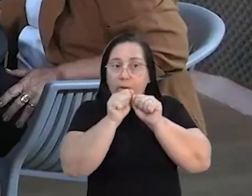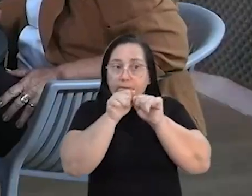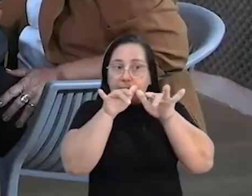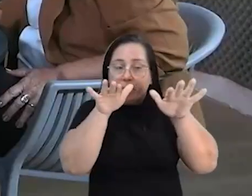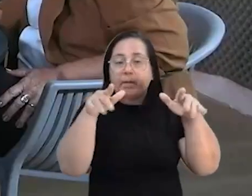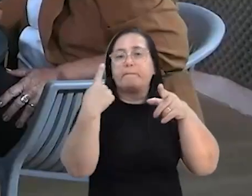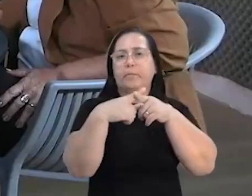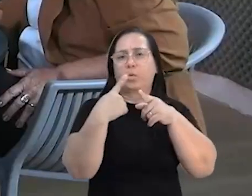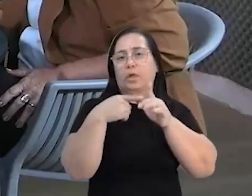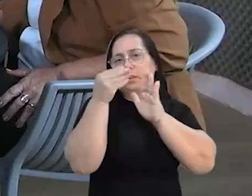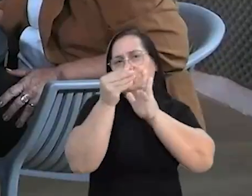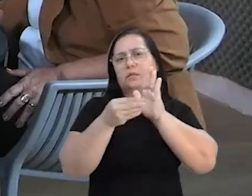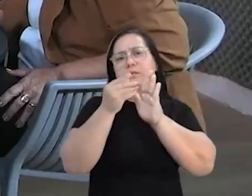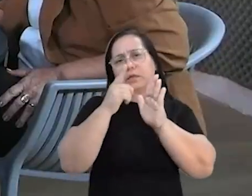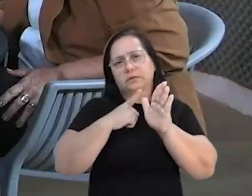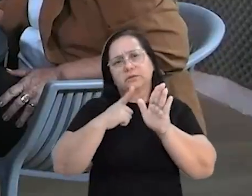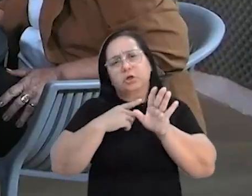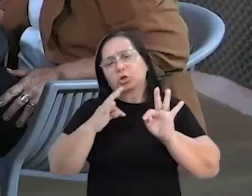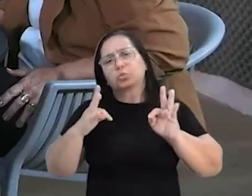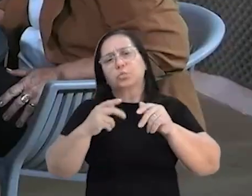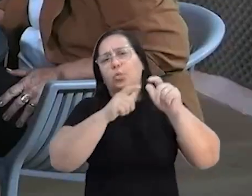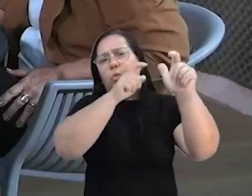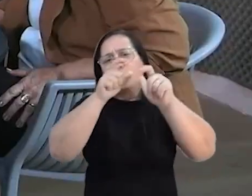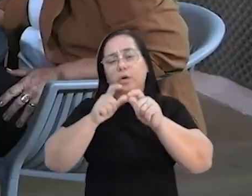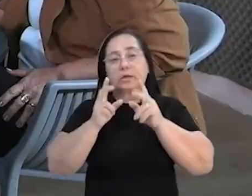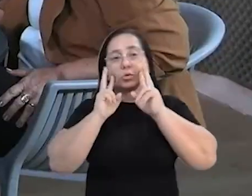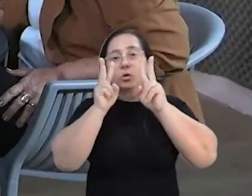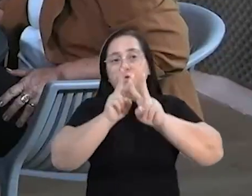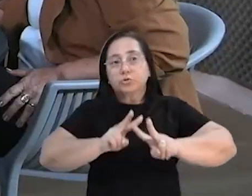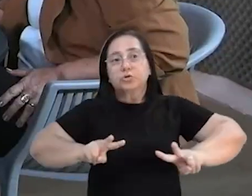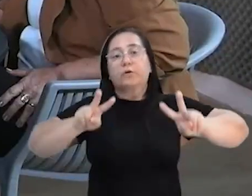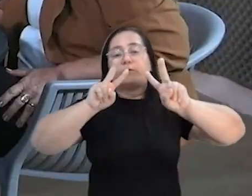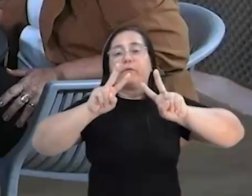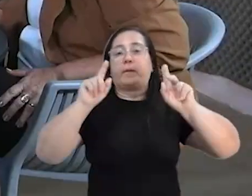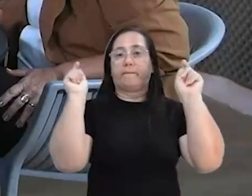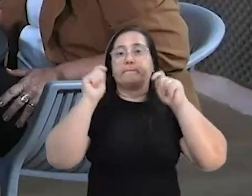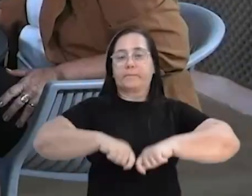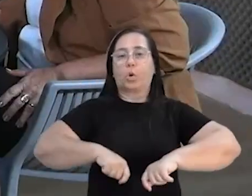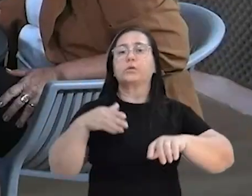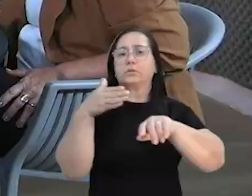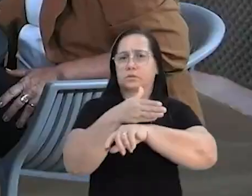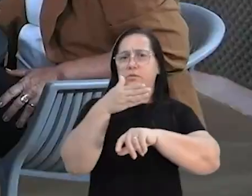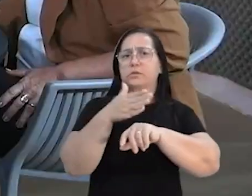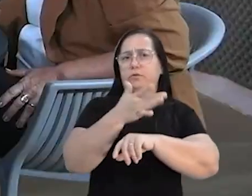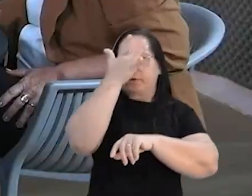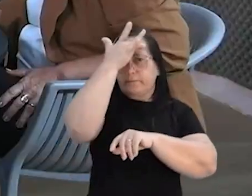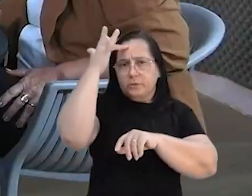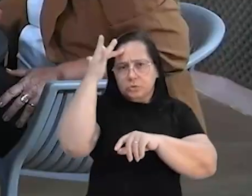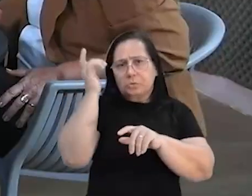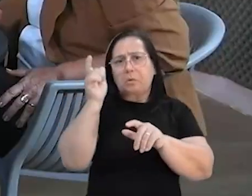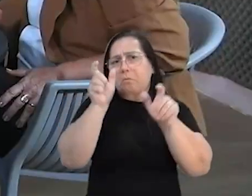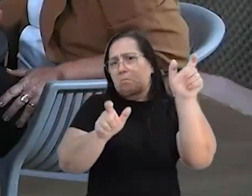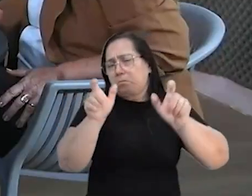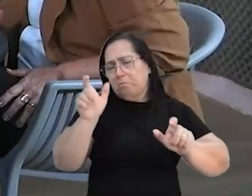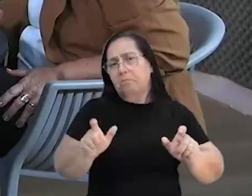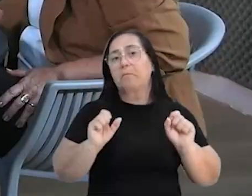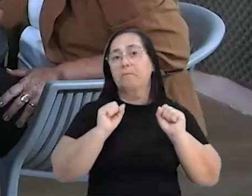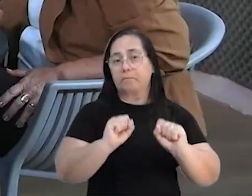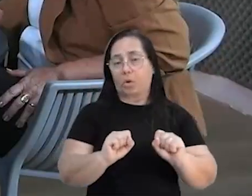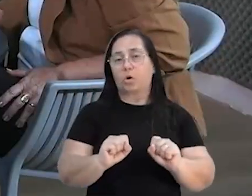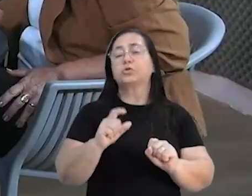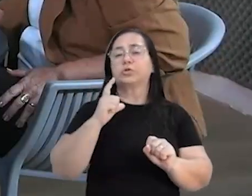porque design está em tudo. Então, quando a gente enxerga o design como algo que pode ser acessível a todos, é um pensamento